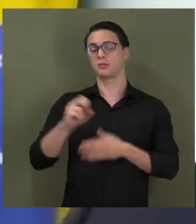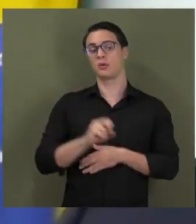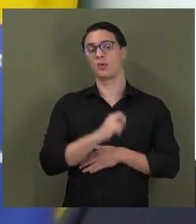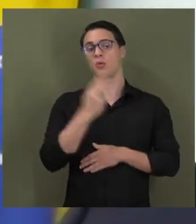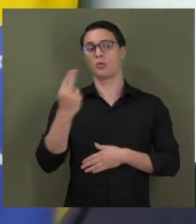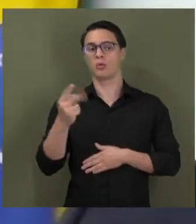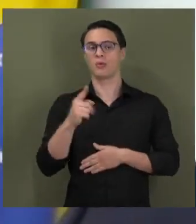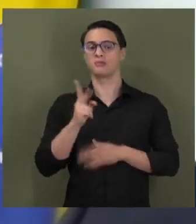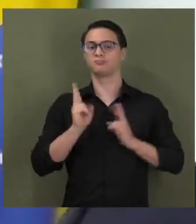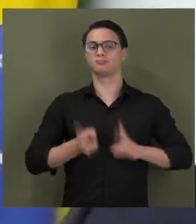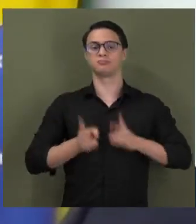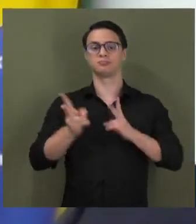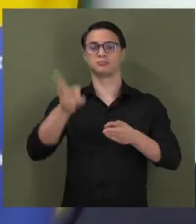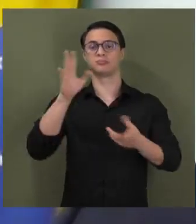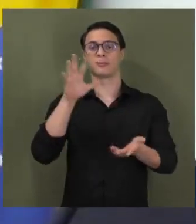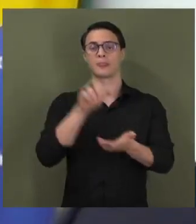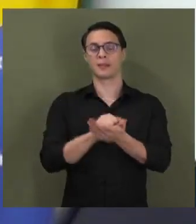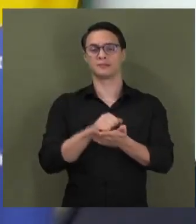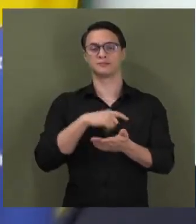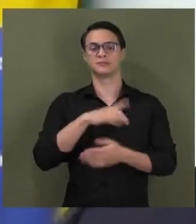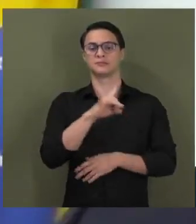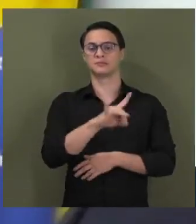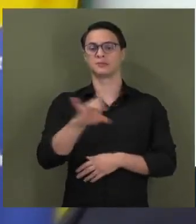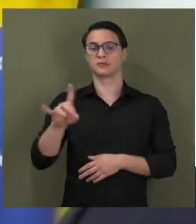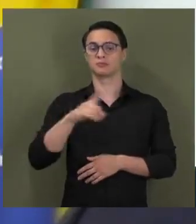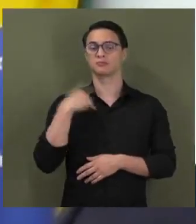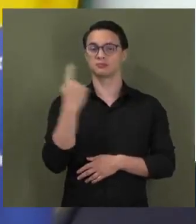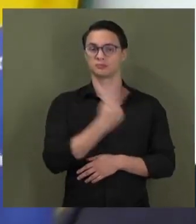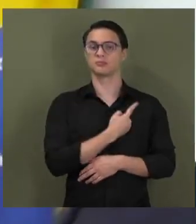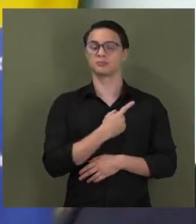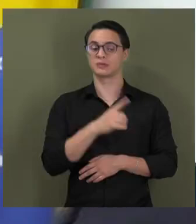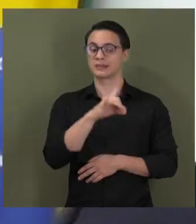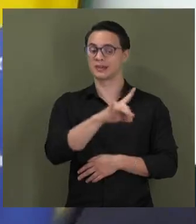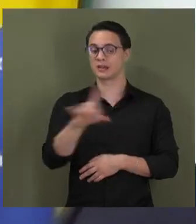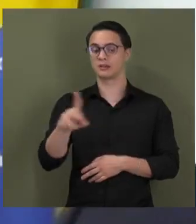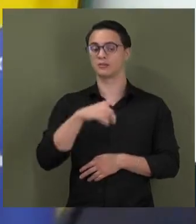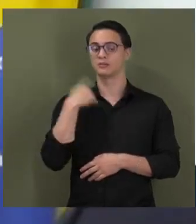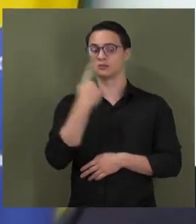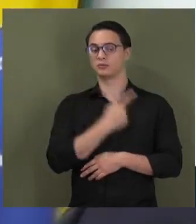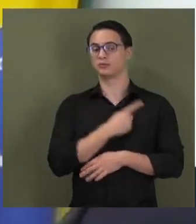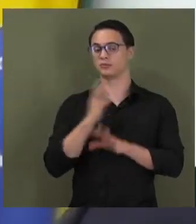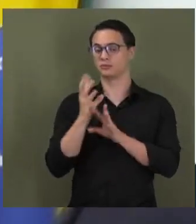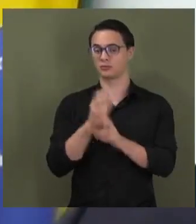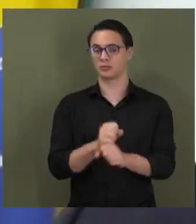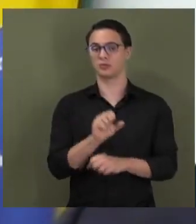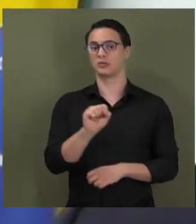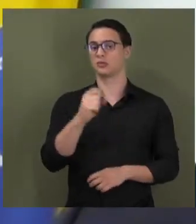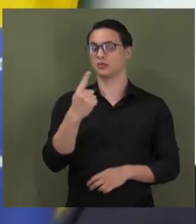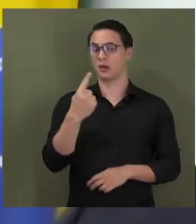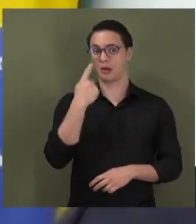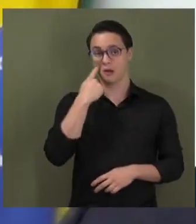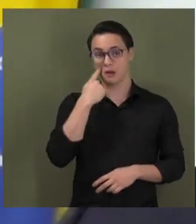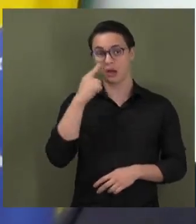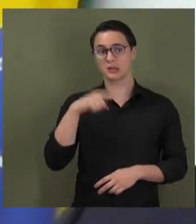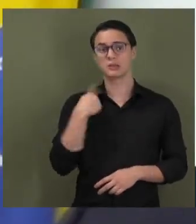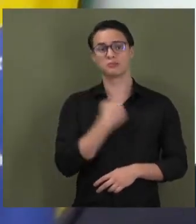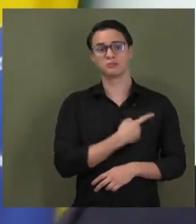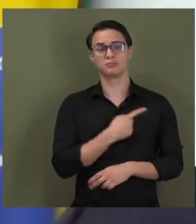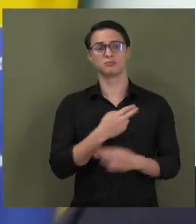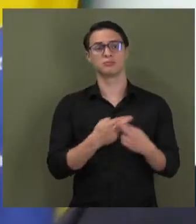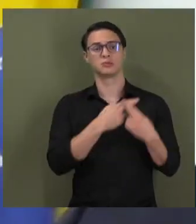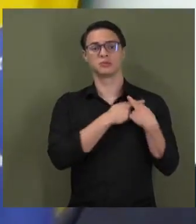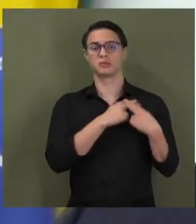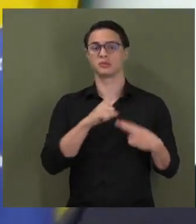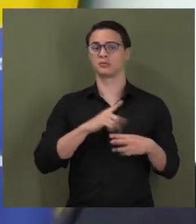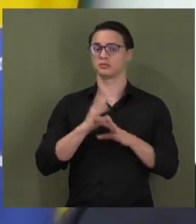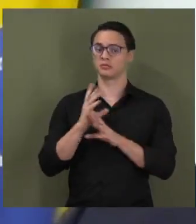sempre registrado na história cada um de nós, cada um desses 81, olha a nossa responsabilidade, nos 200 anos,